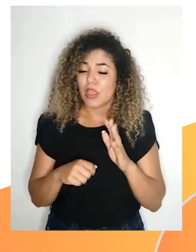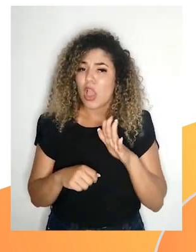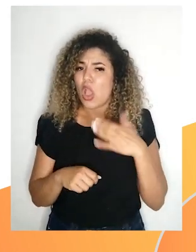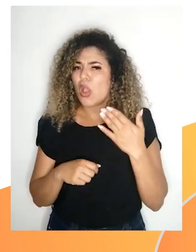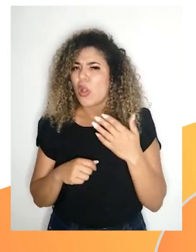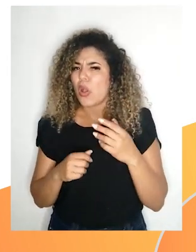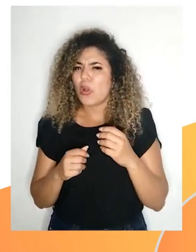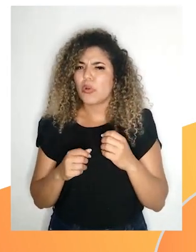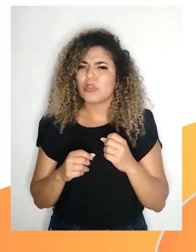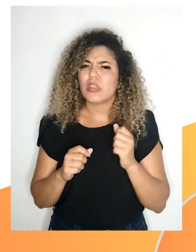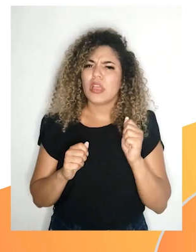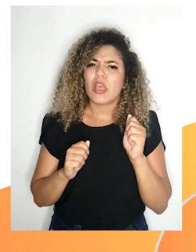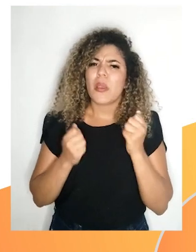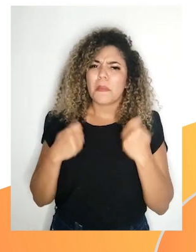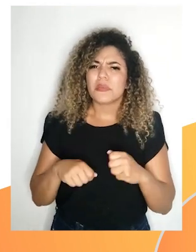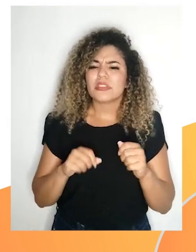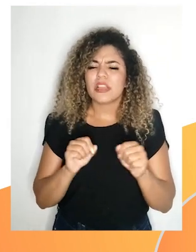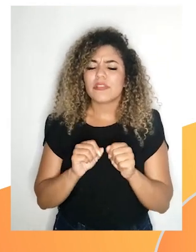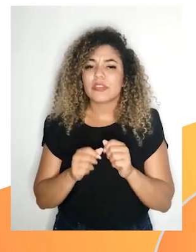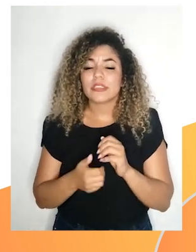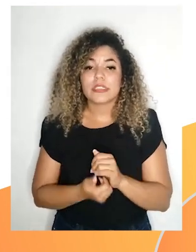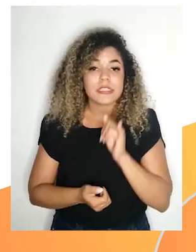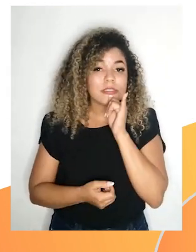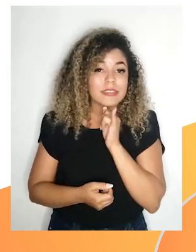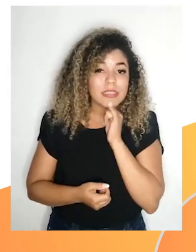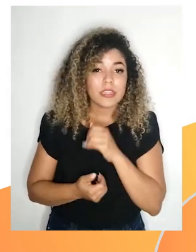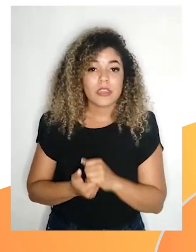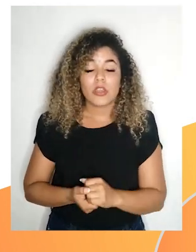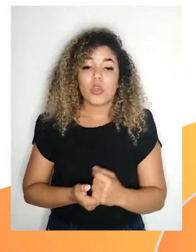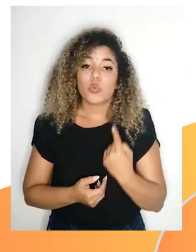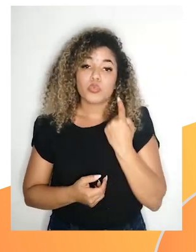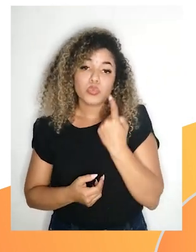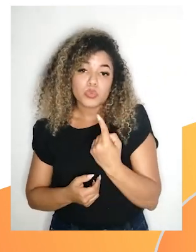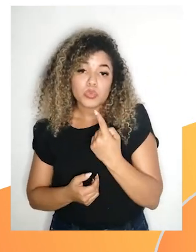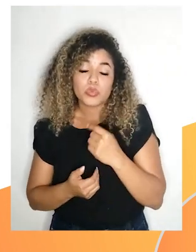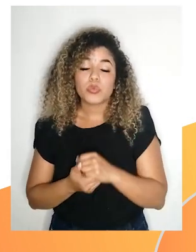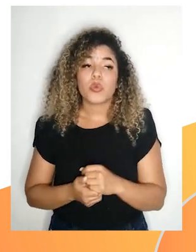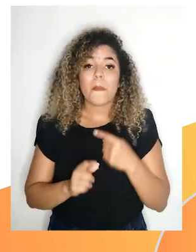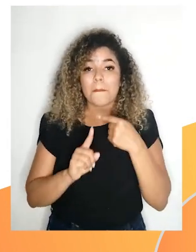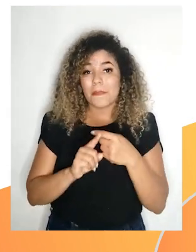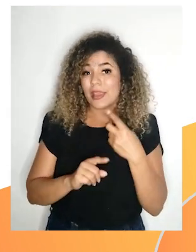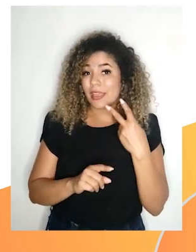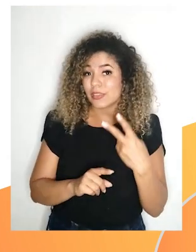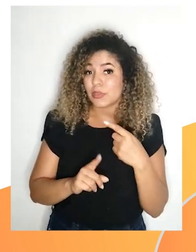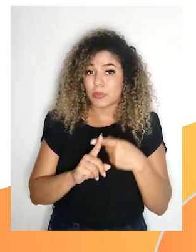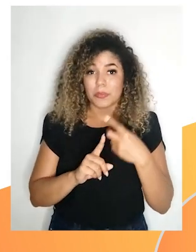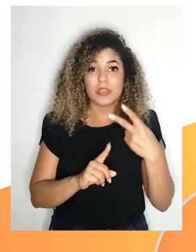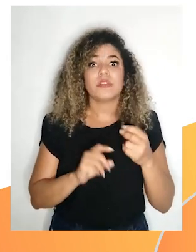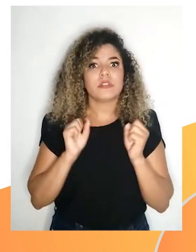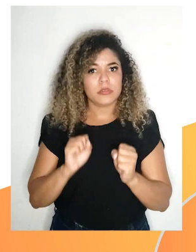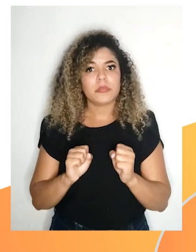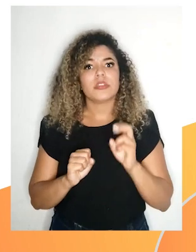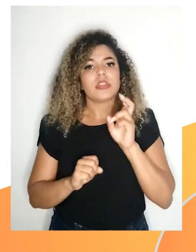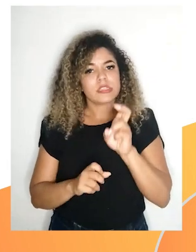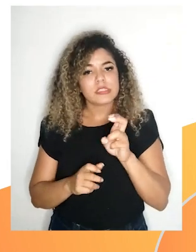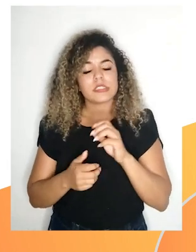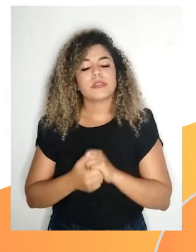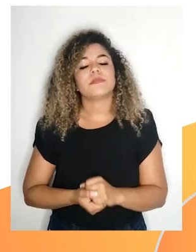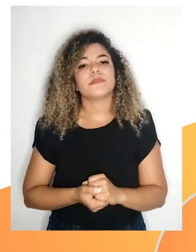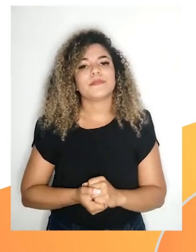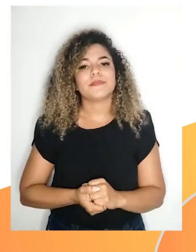outras configurações que dá 5? Se eu tiver 1 e 2 também dá 5. Então,